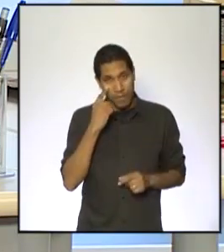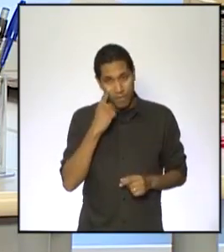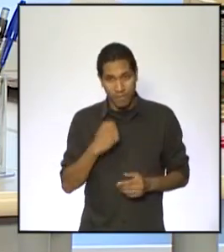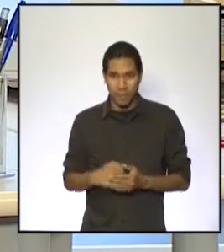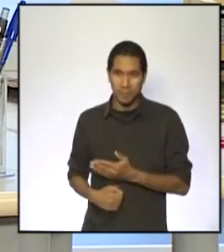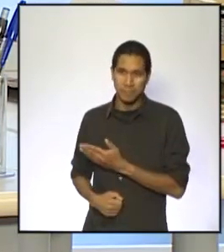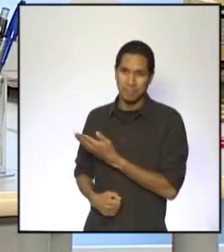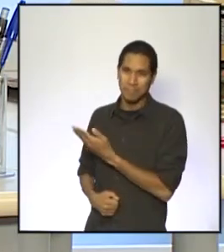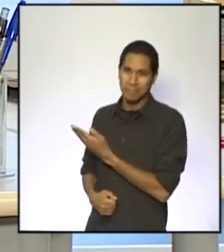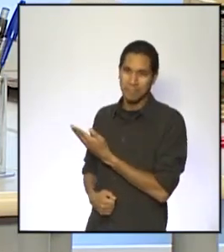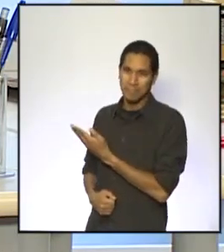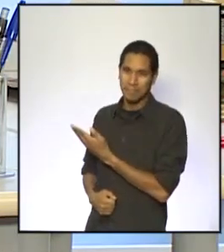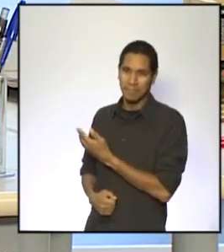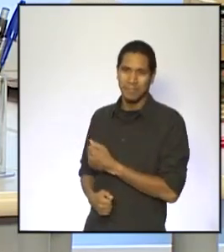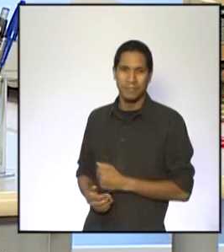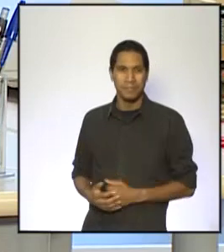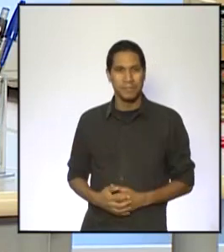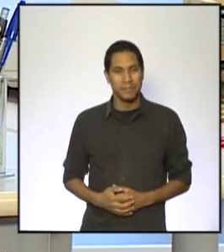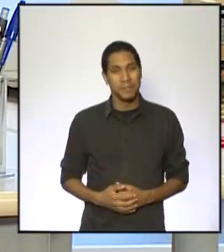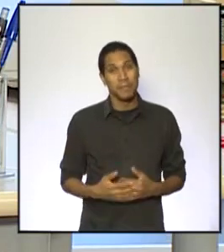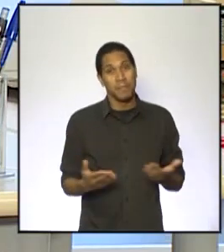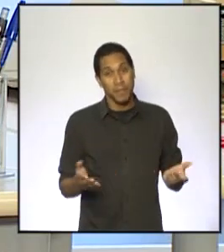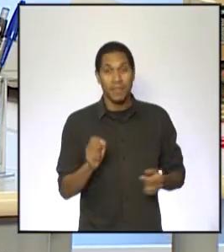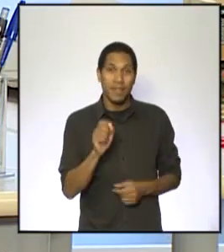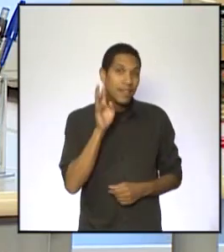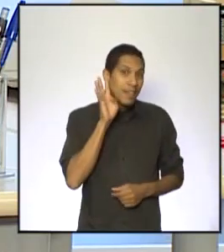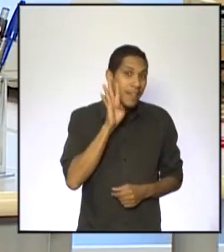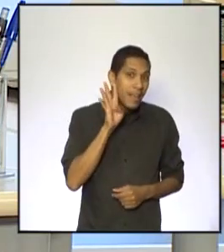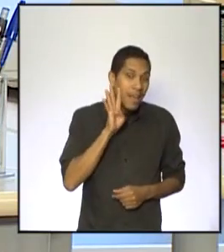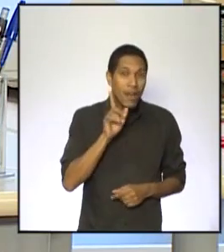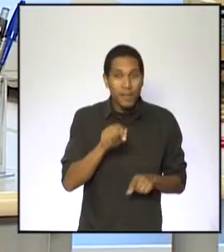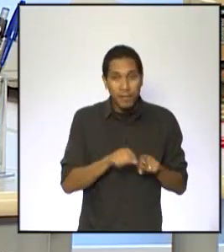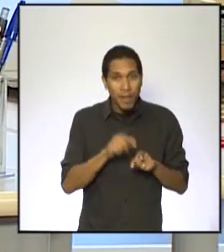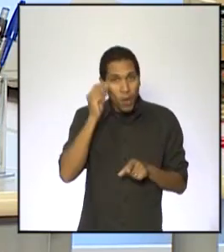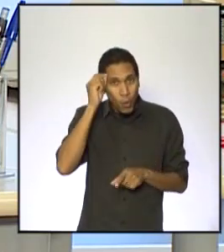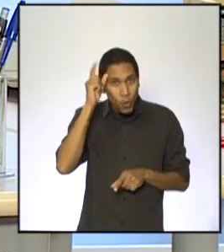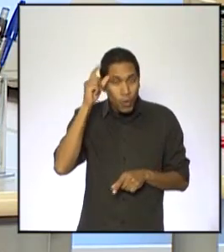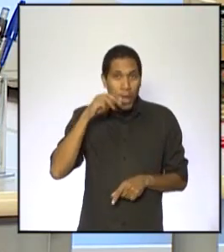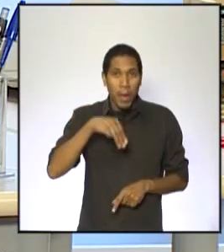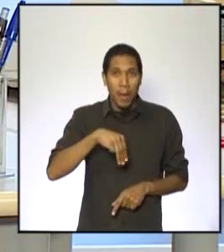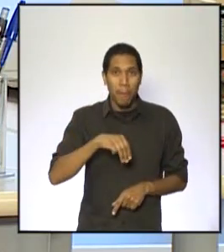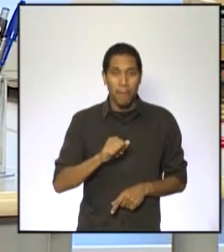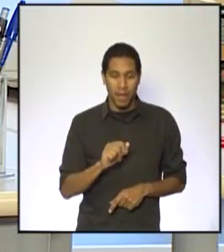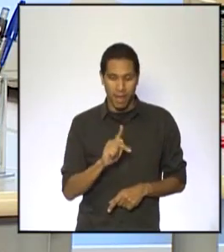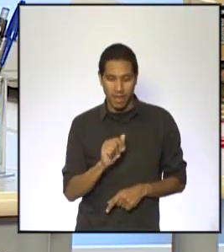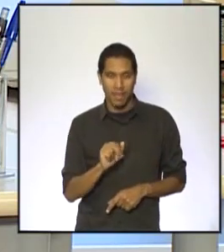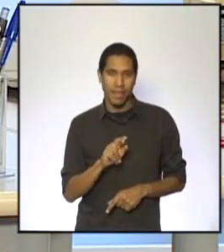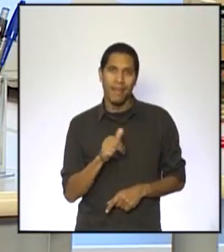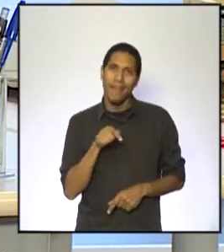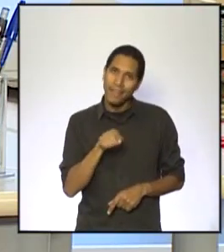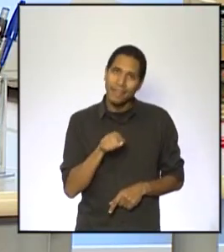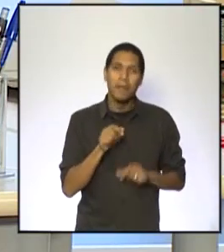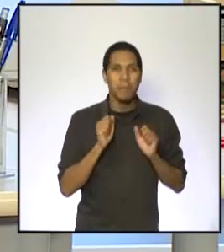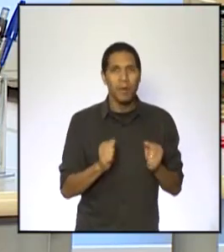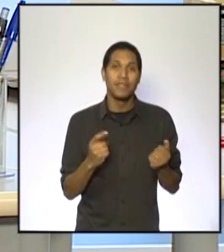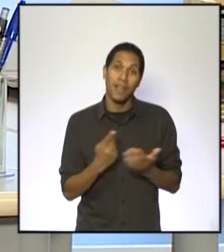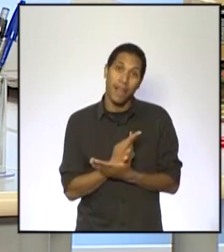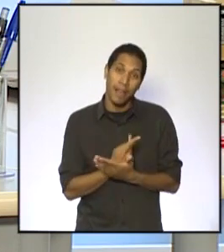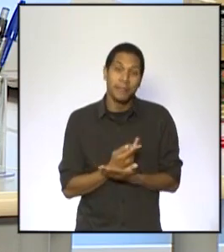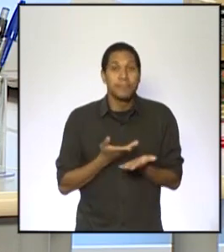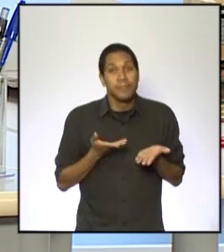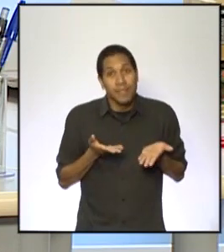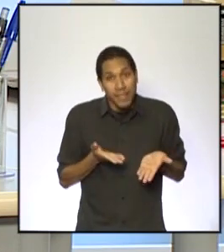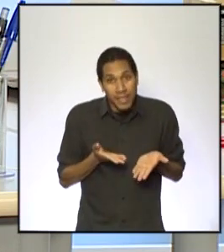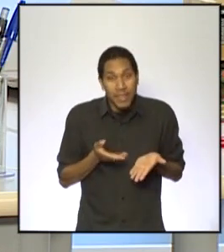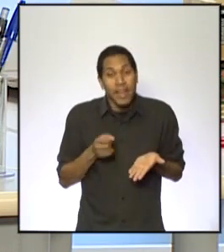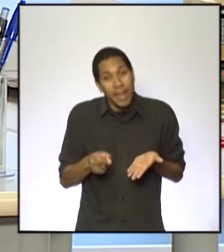certo, mas o legal da Cultura Maker é isso. Vocês podem errar. E, através do erro, é